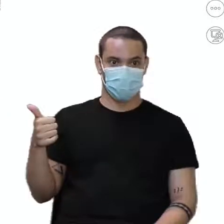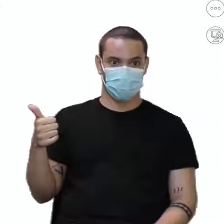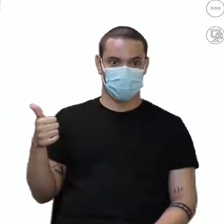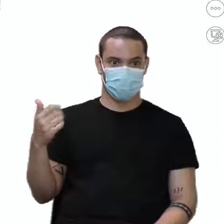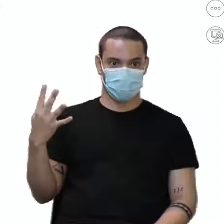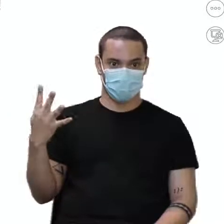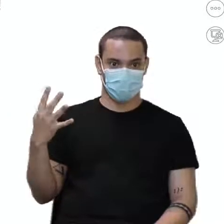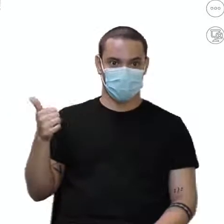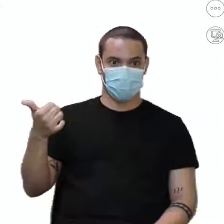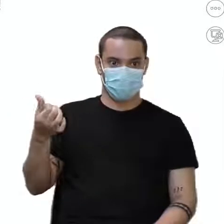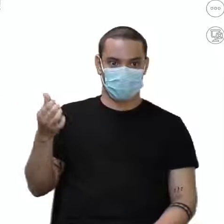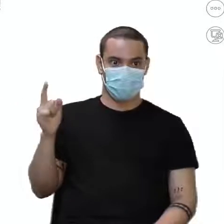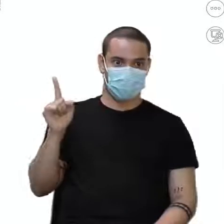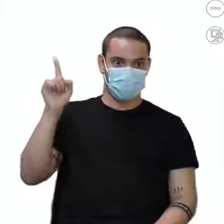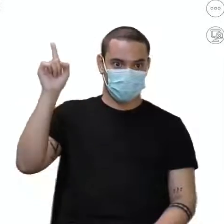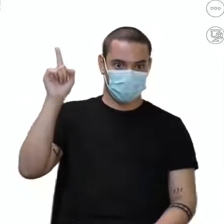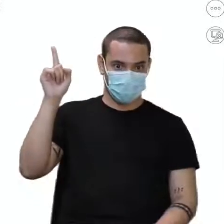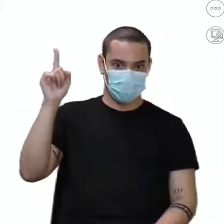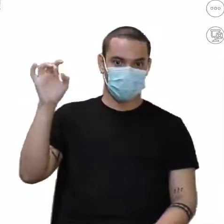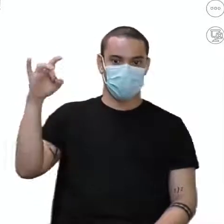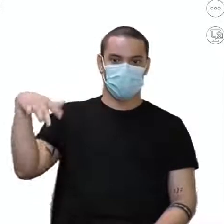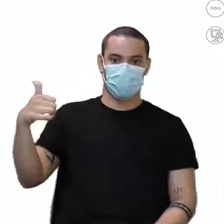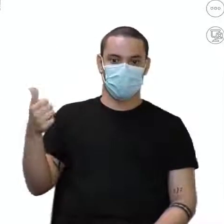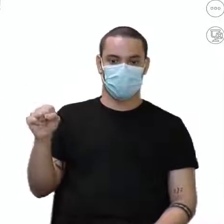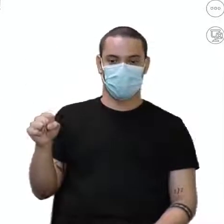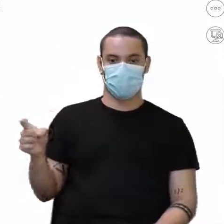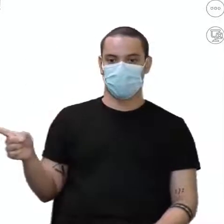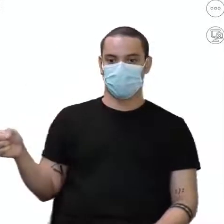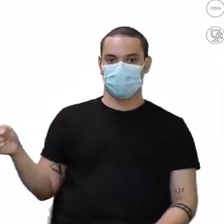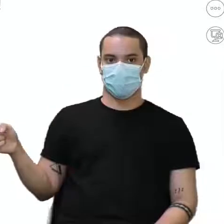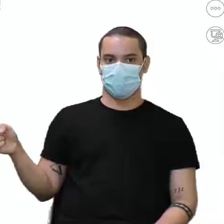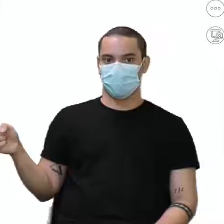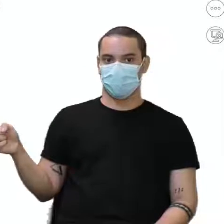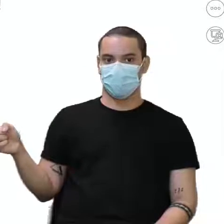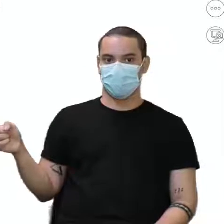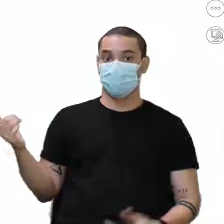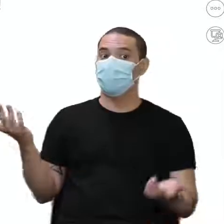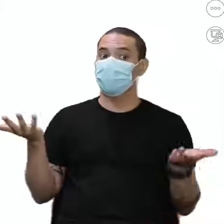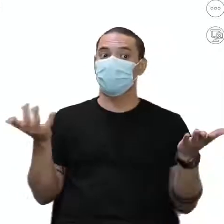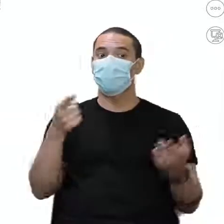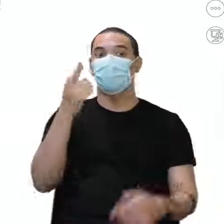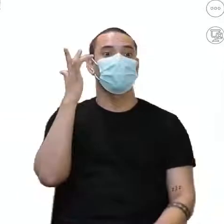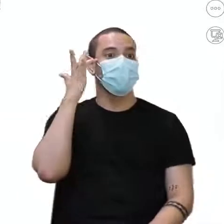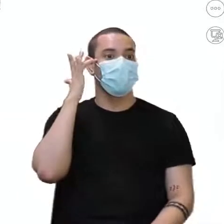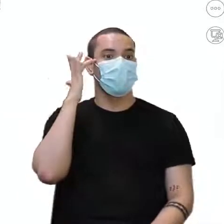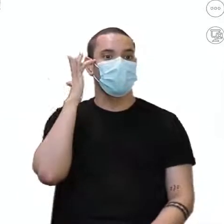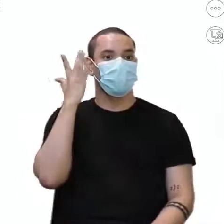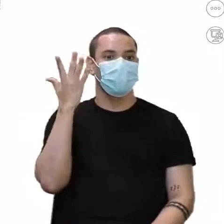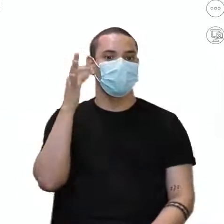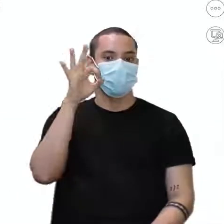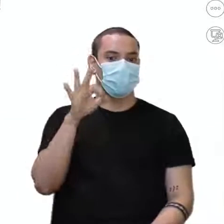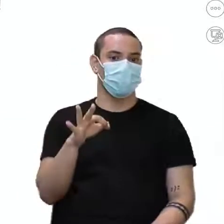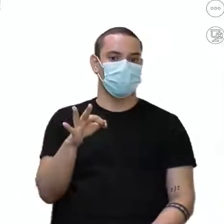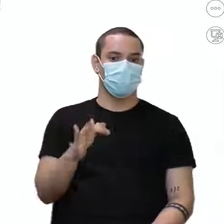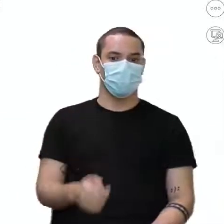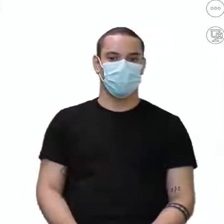14 e 16 e sobrou 18. Qual dos dois você acha que seria o correto ao colocar